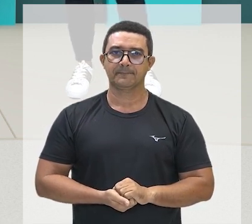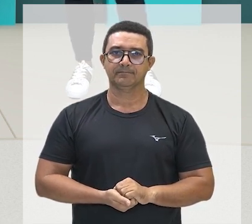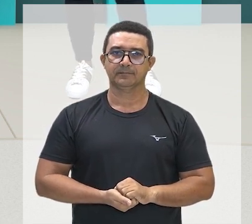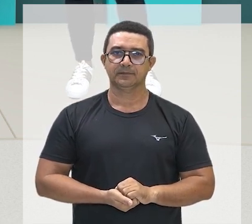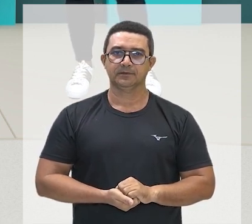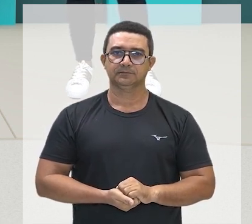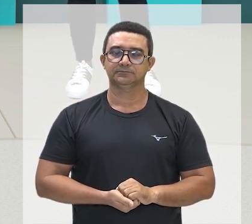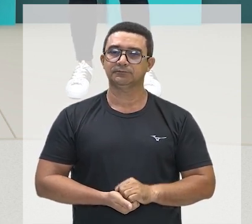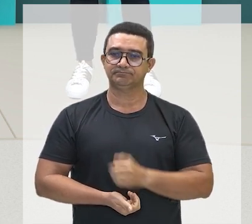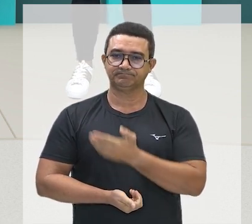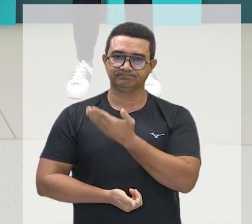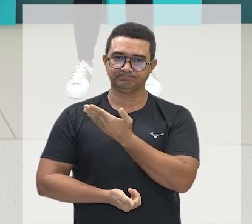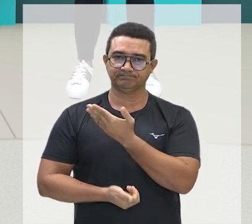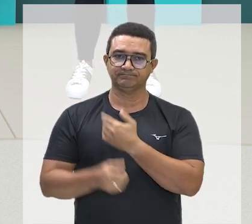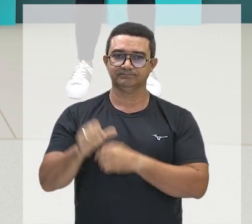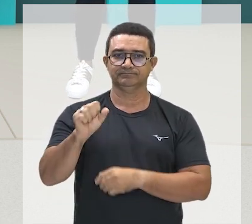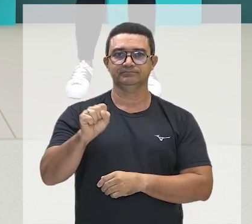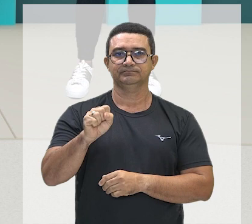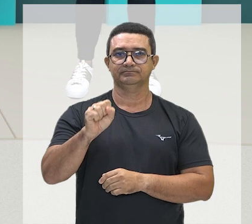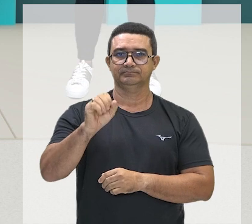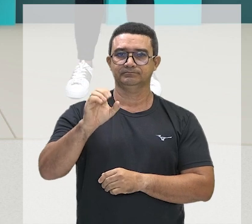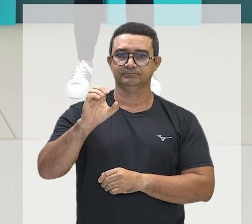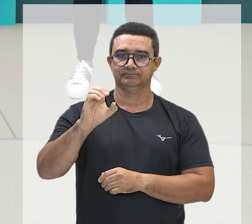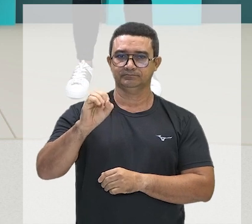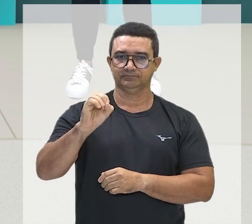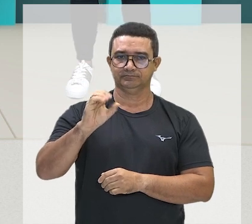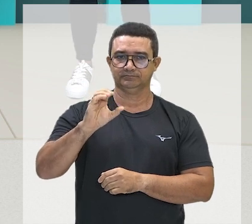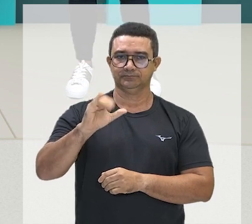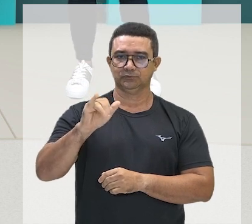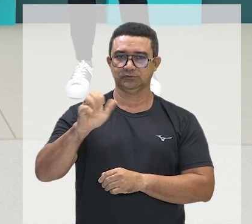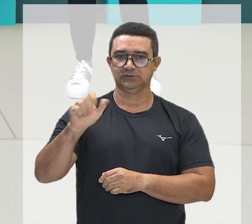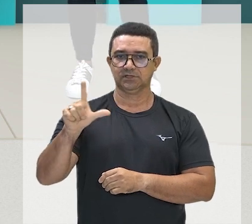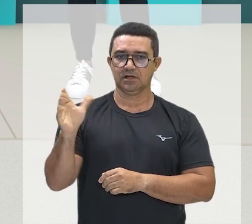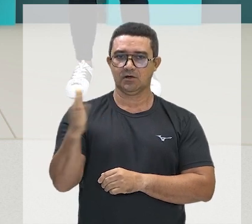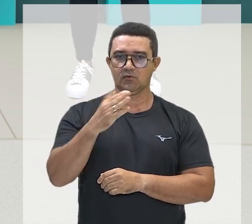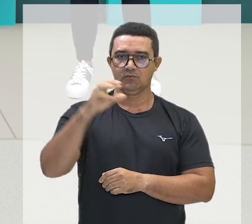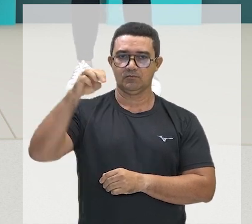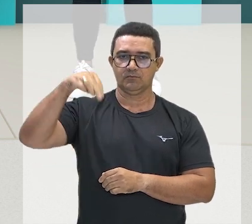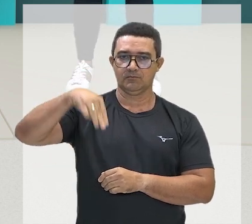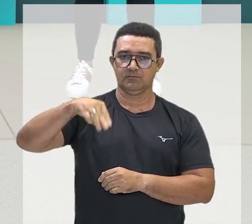media content, que é tudo o que tem ali